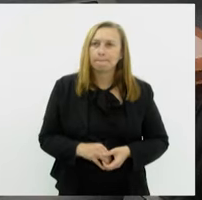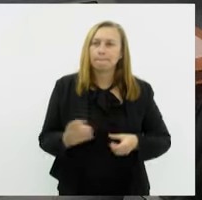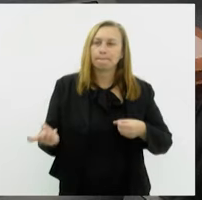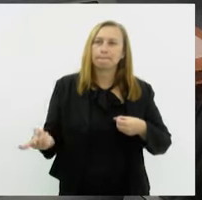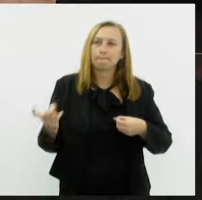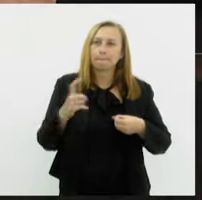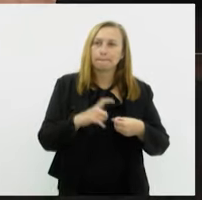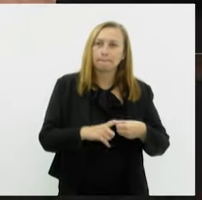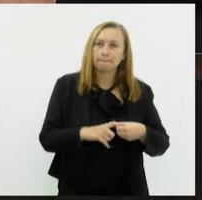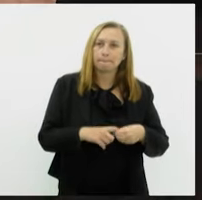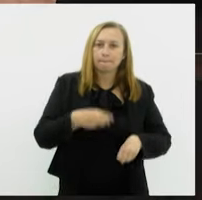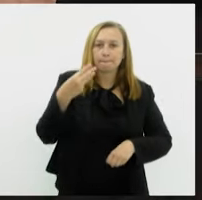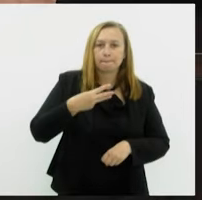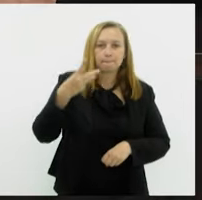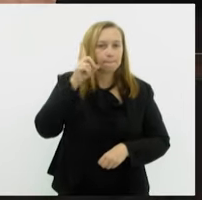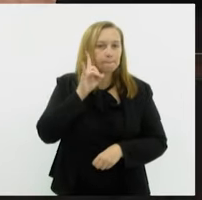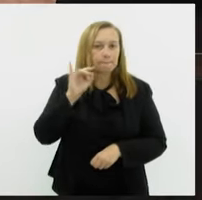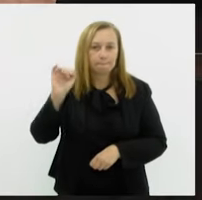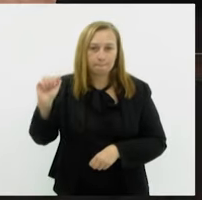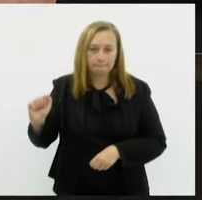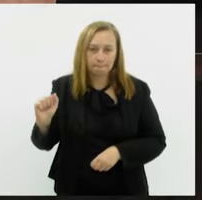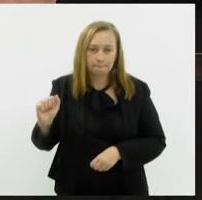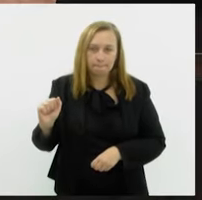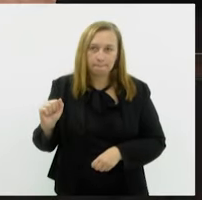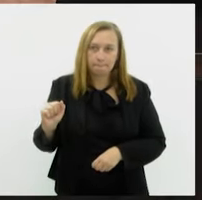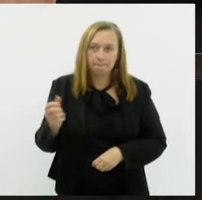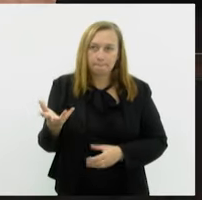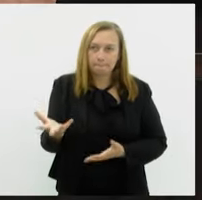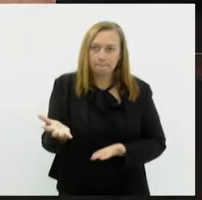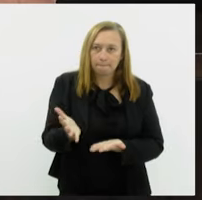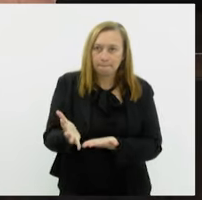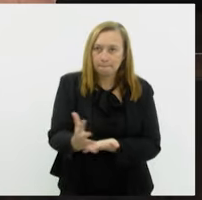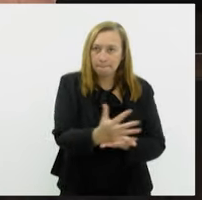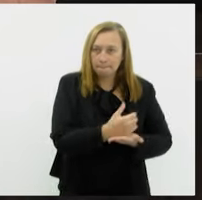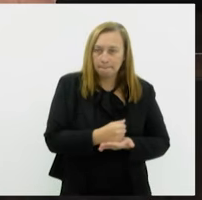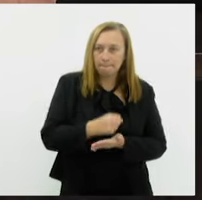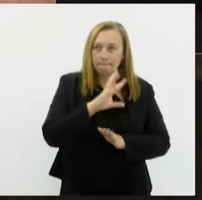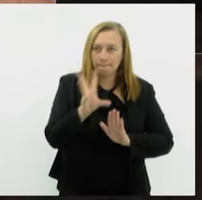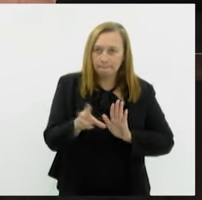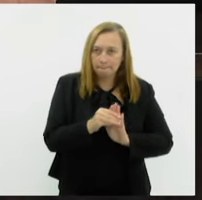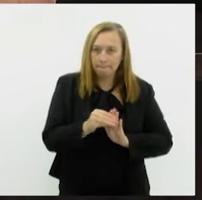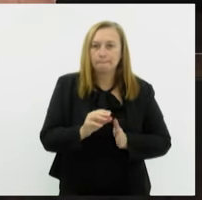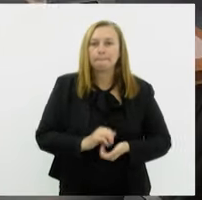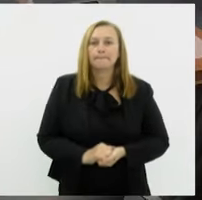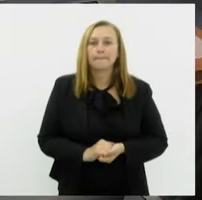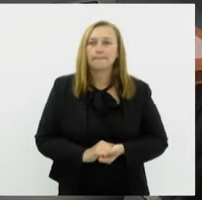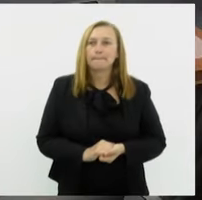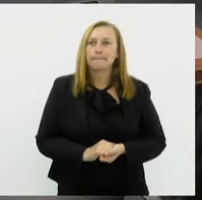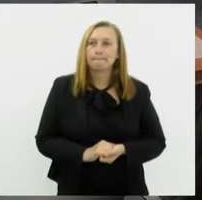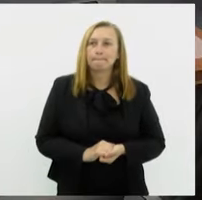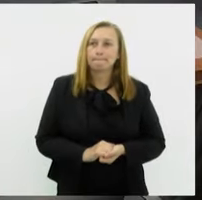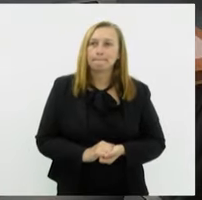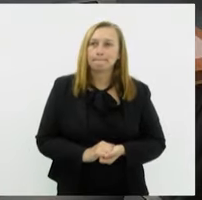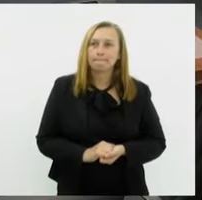Retorna para o terceiro dia para recebimento de emendas.